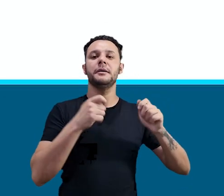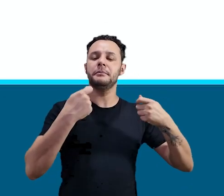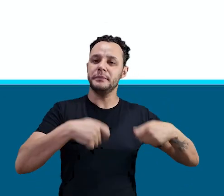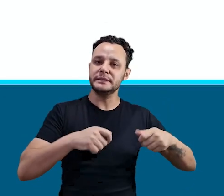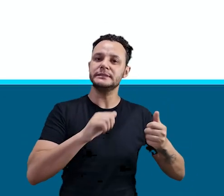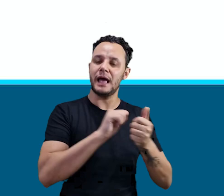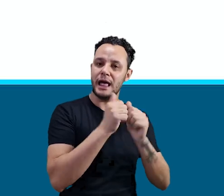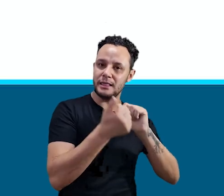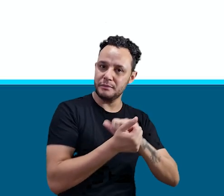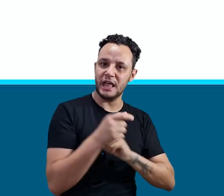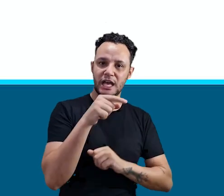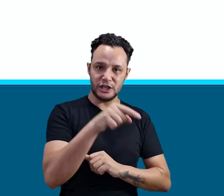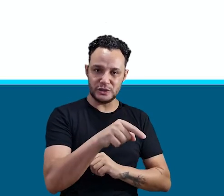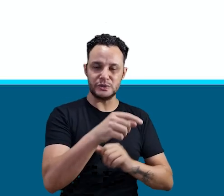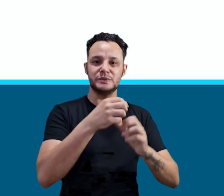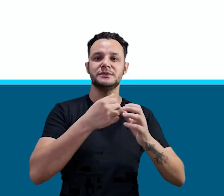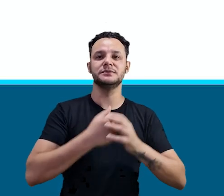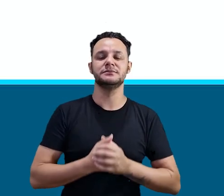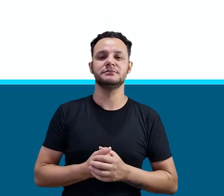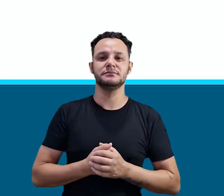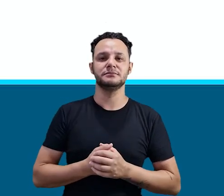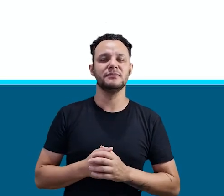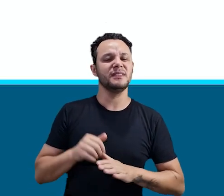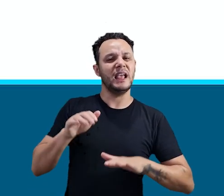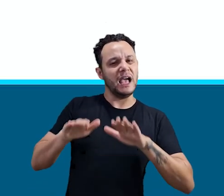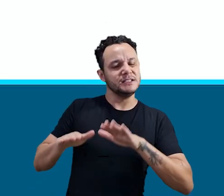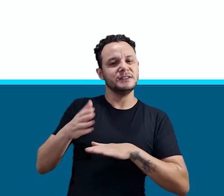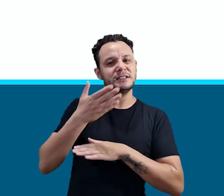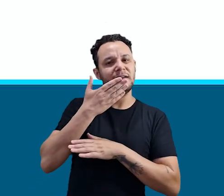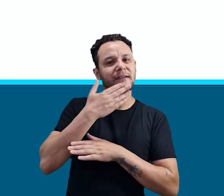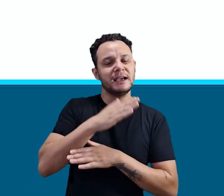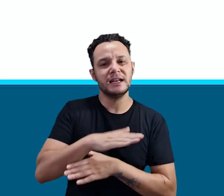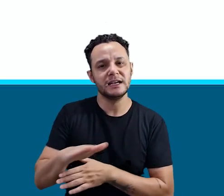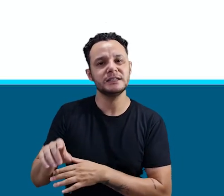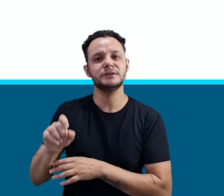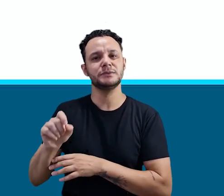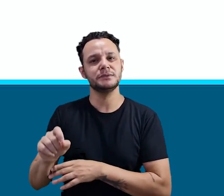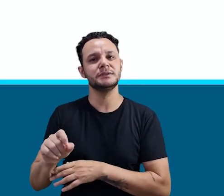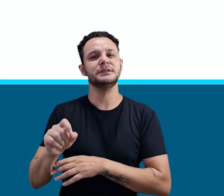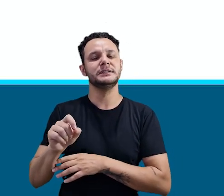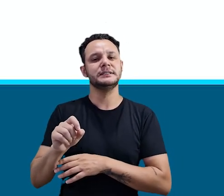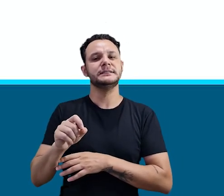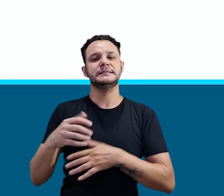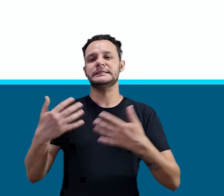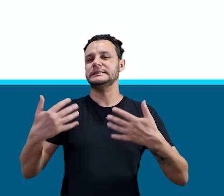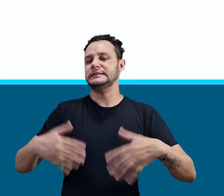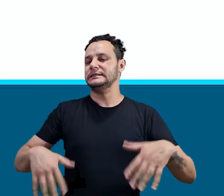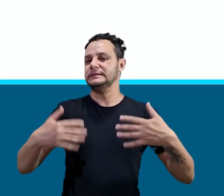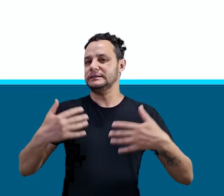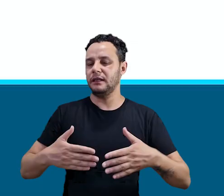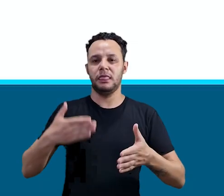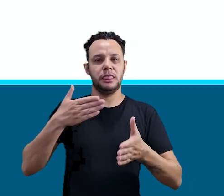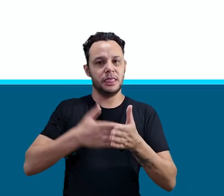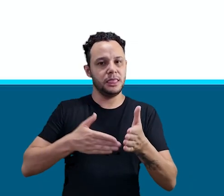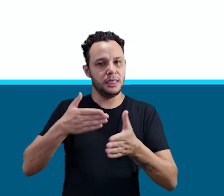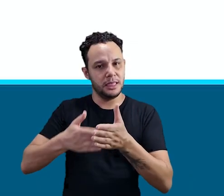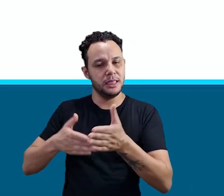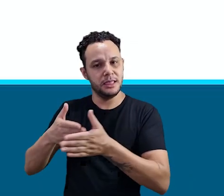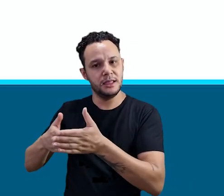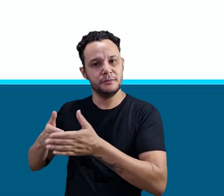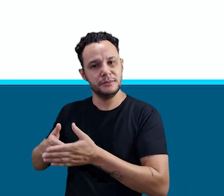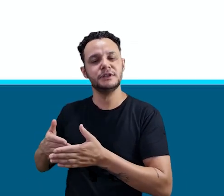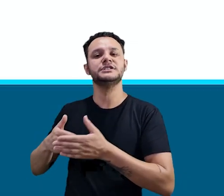comunicação alternativa. As habilidades sensoriais, às vezes eu tenho uma criança que tem uma dificuldade sensorial tão grande que atrapalha